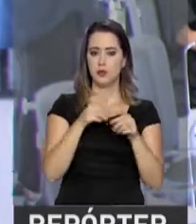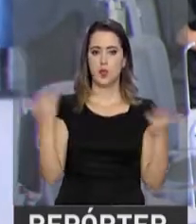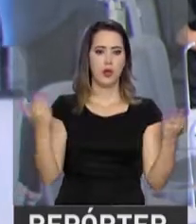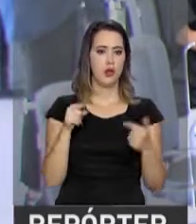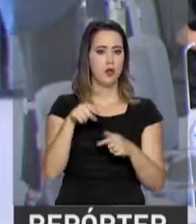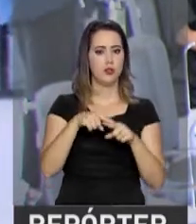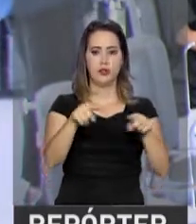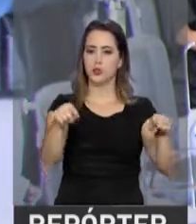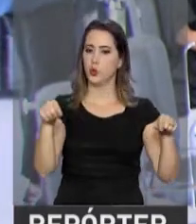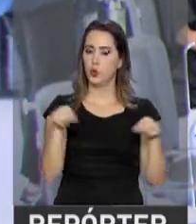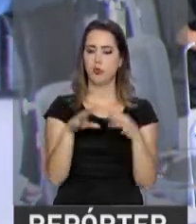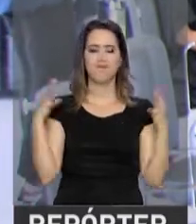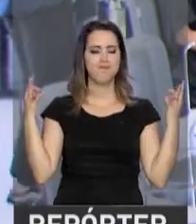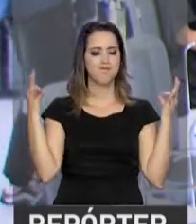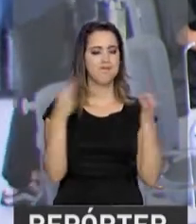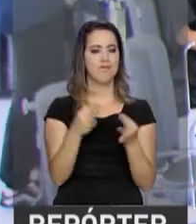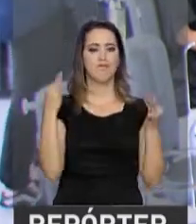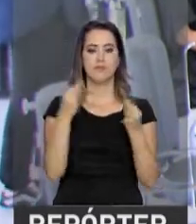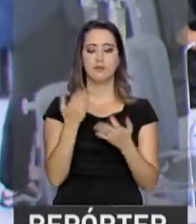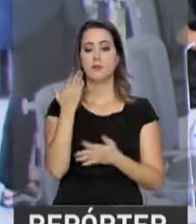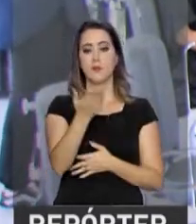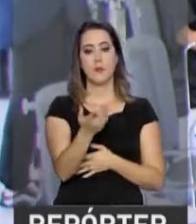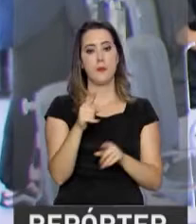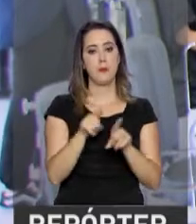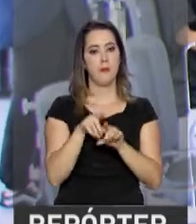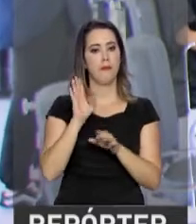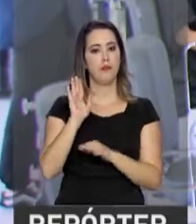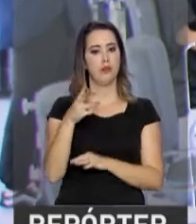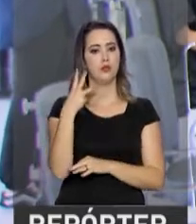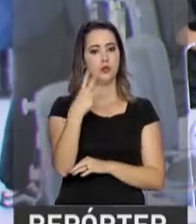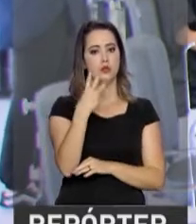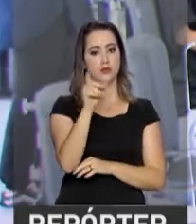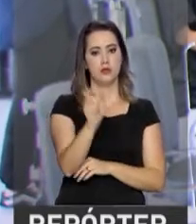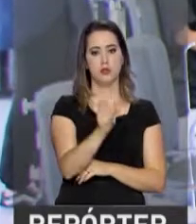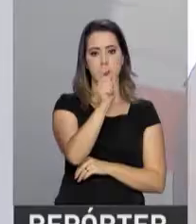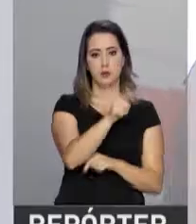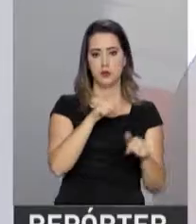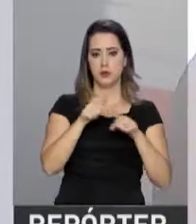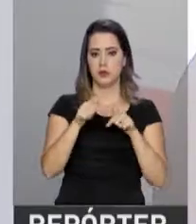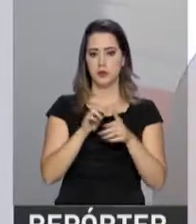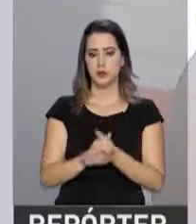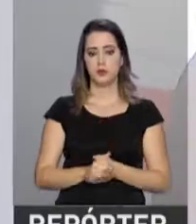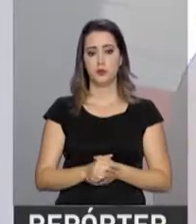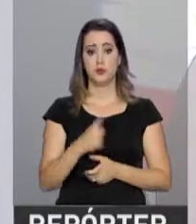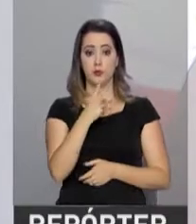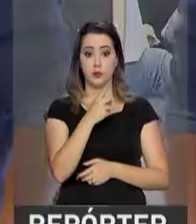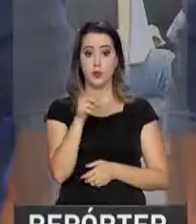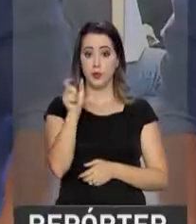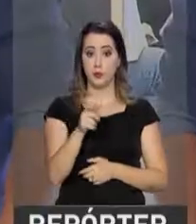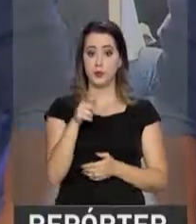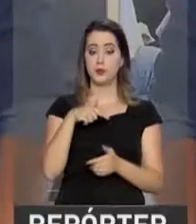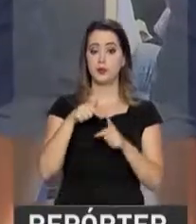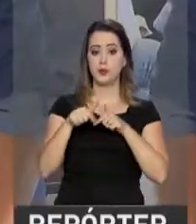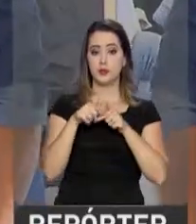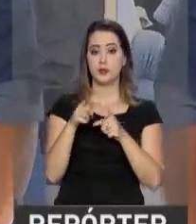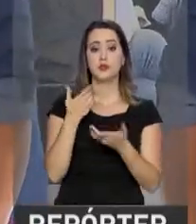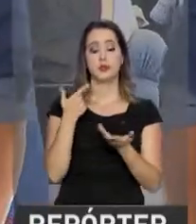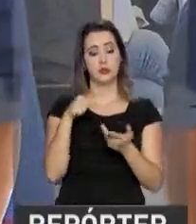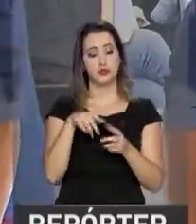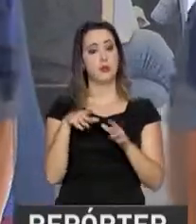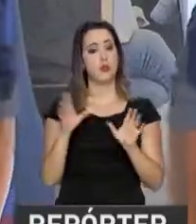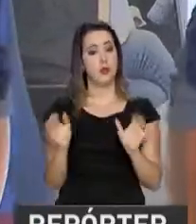lindo já com 33 funcionais tatiele é uma das funcionárias do salão